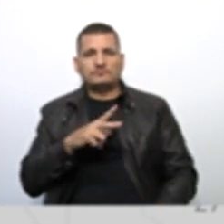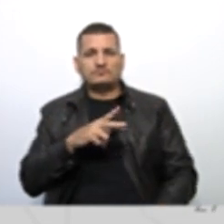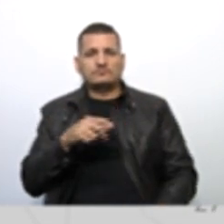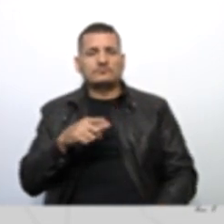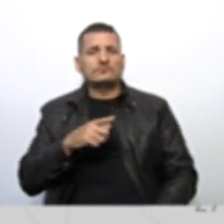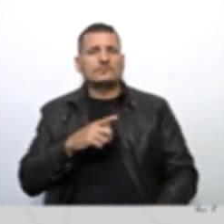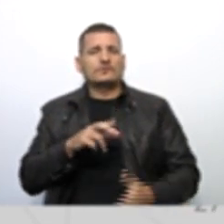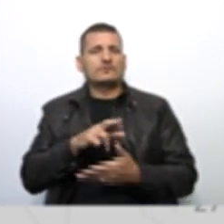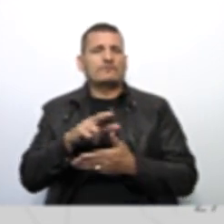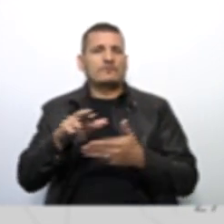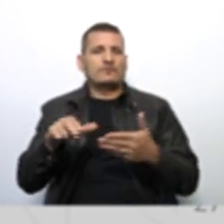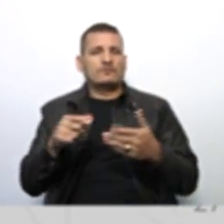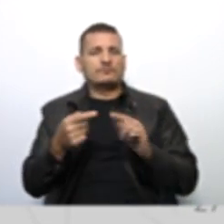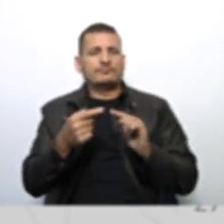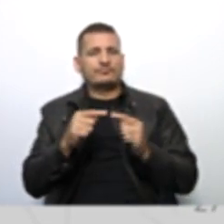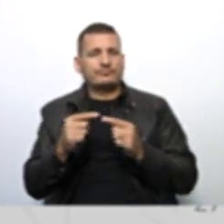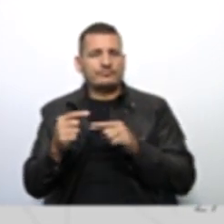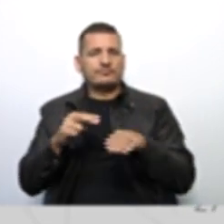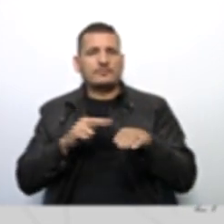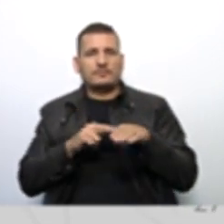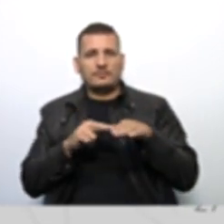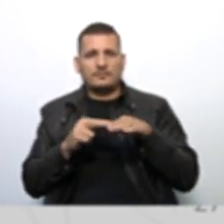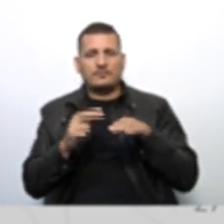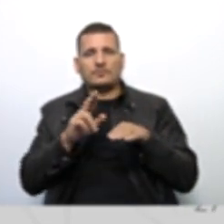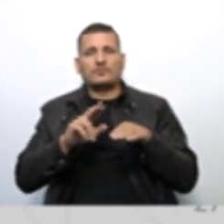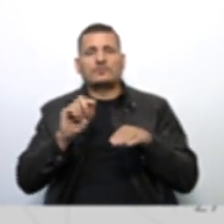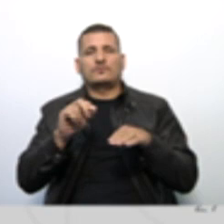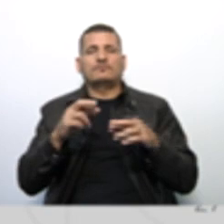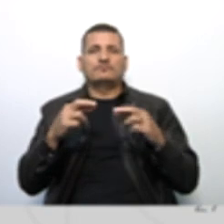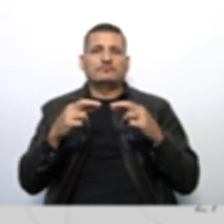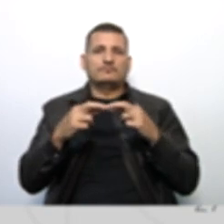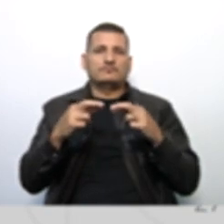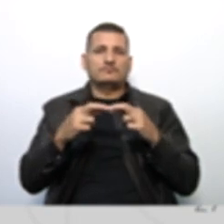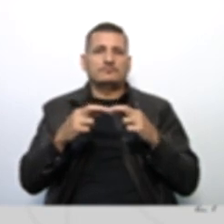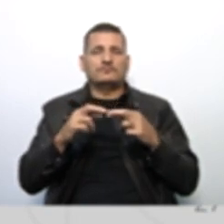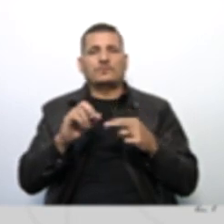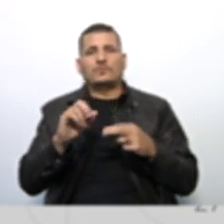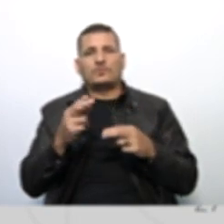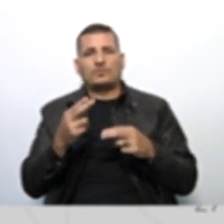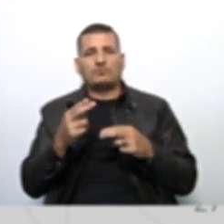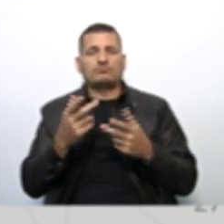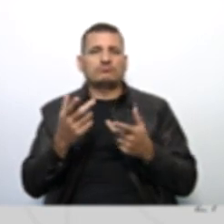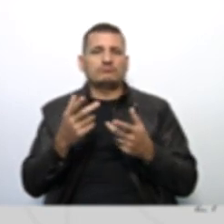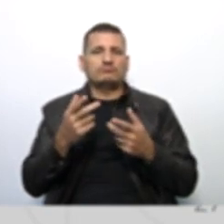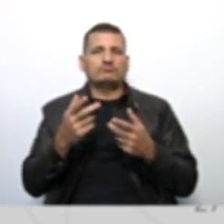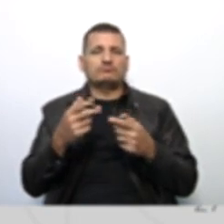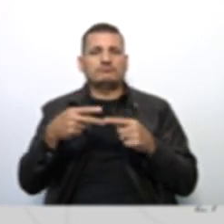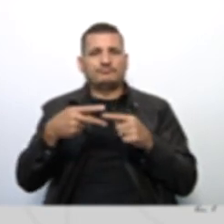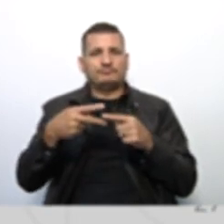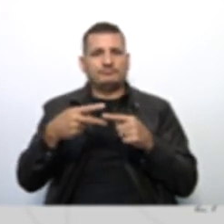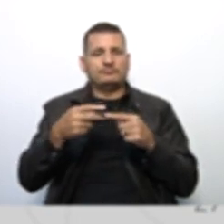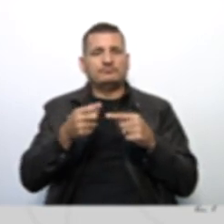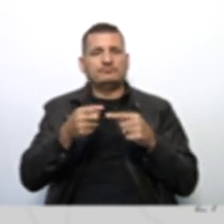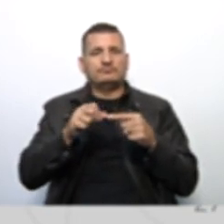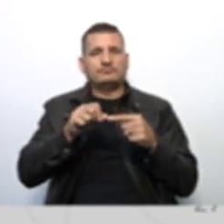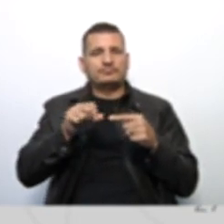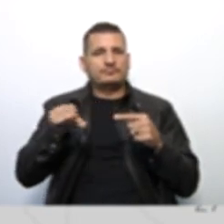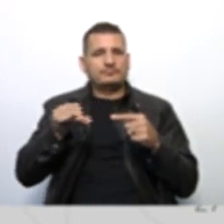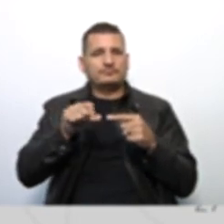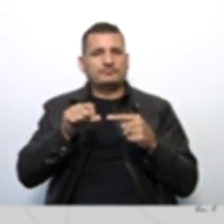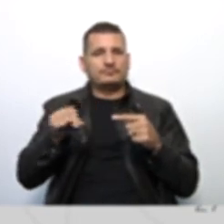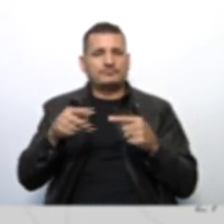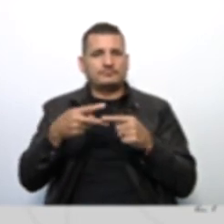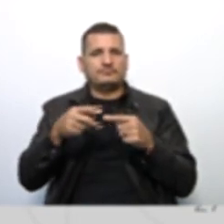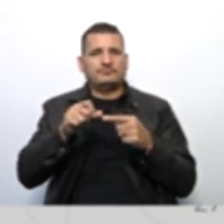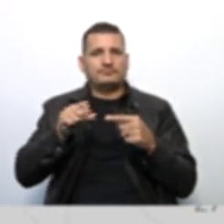dispositivos utilizando o que, pessoal? Bluetooth ou infravermelho, certo? Então, quando nós criamos uma